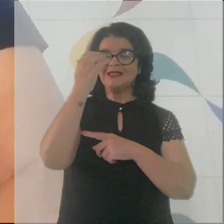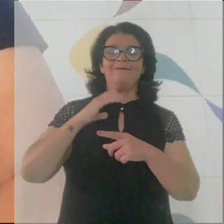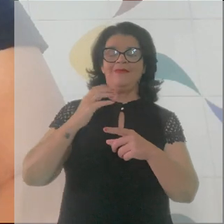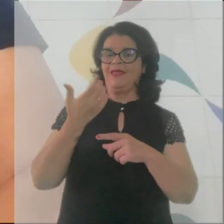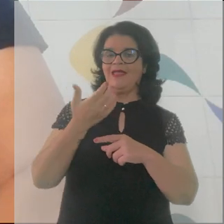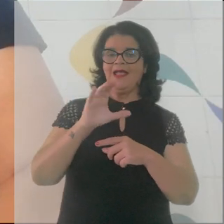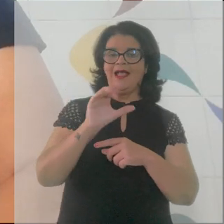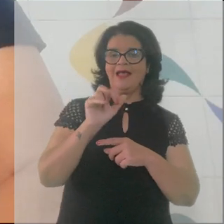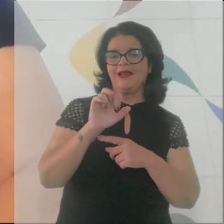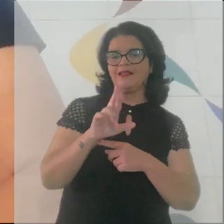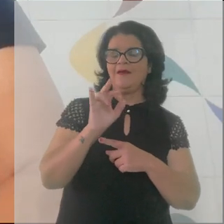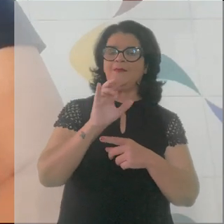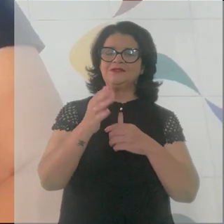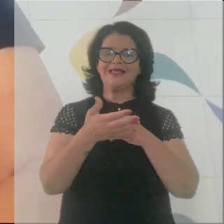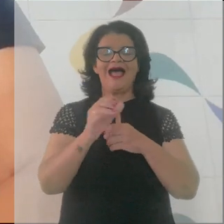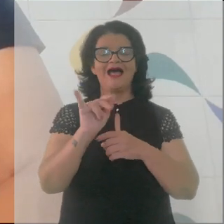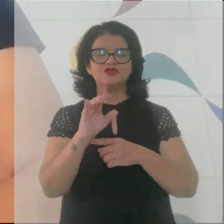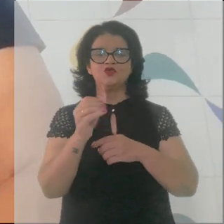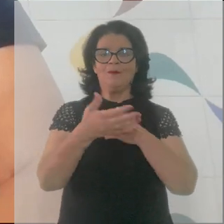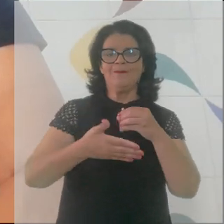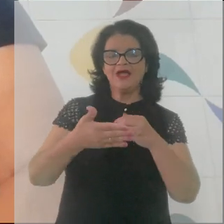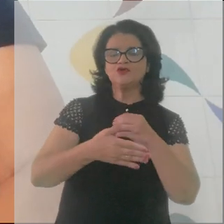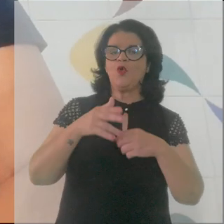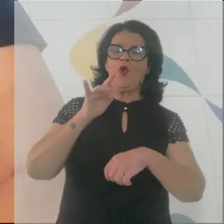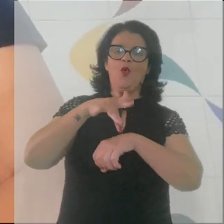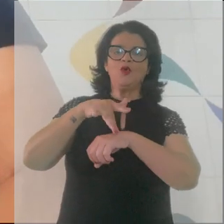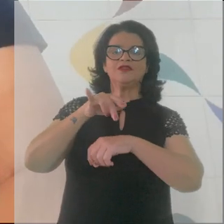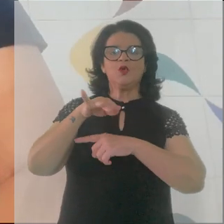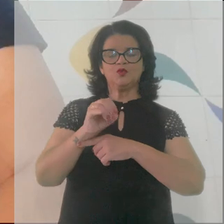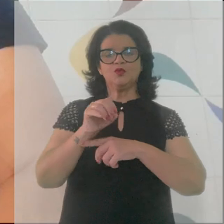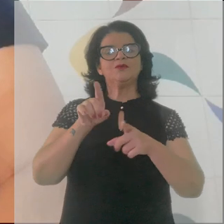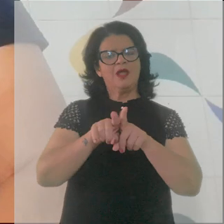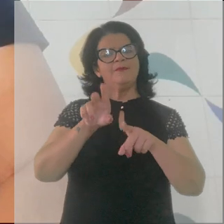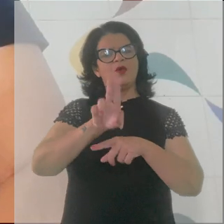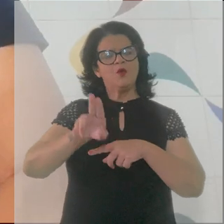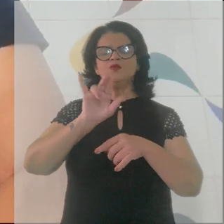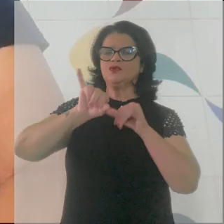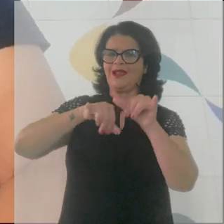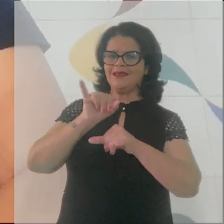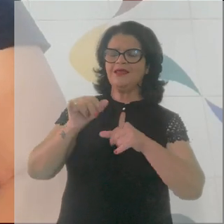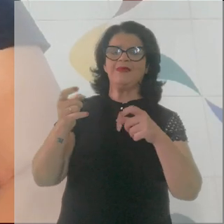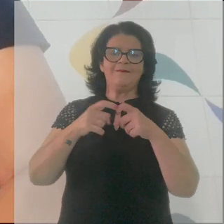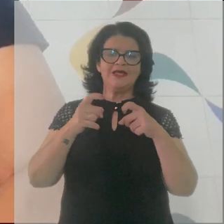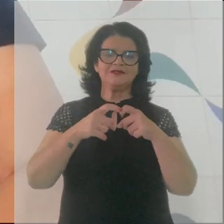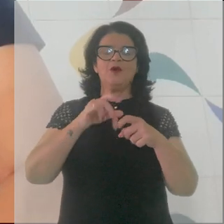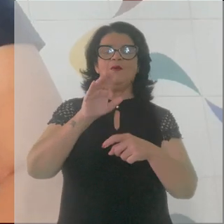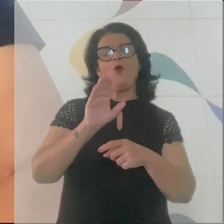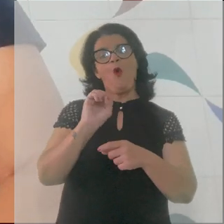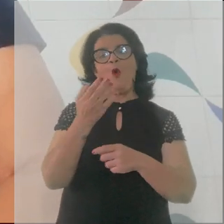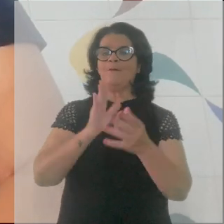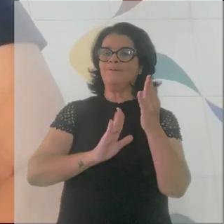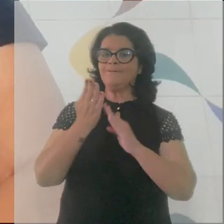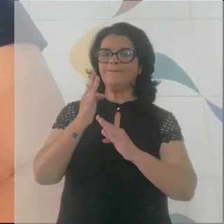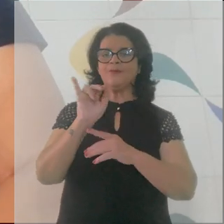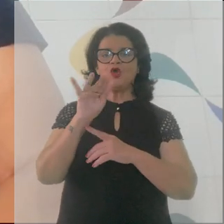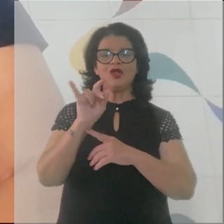seu caráter, que pode ser ácido, básico ou neutro. Busque também o uso na química medicinal ou